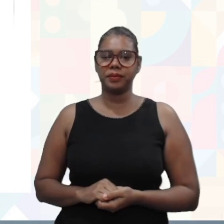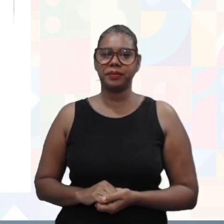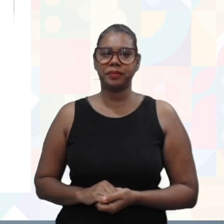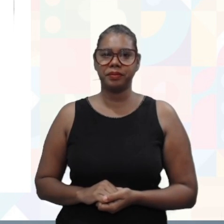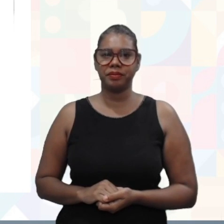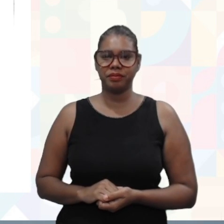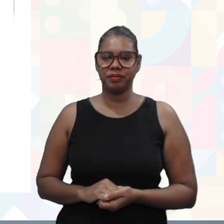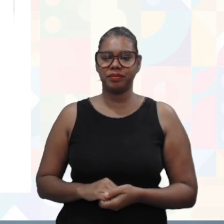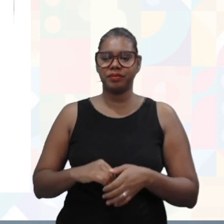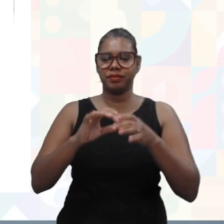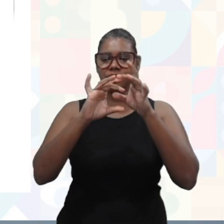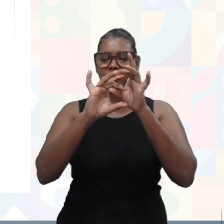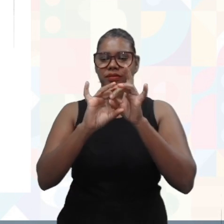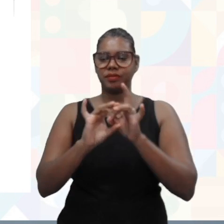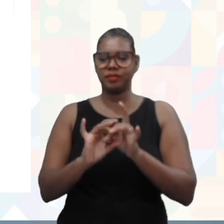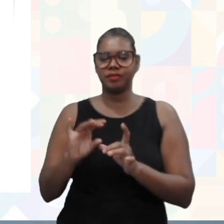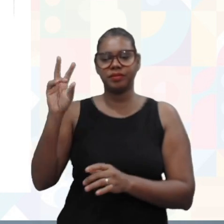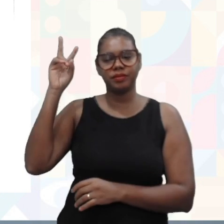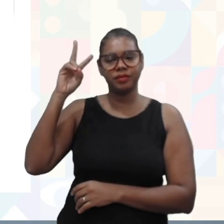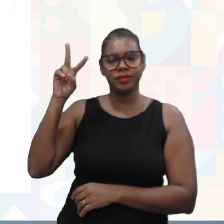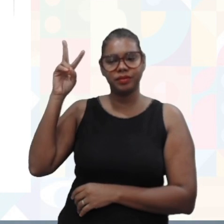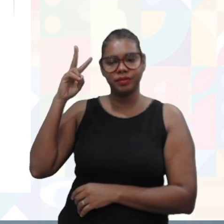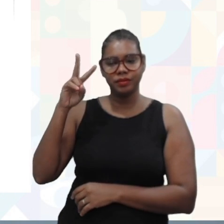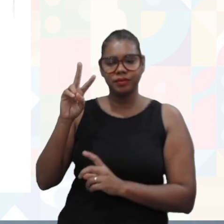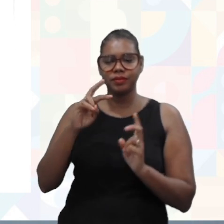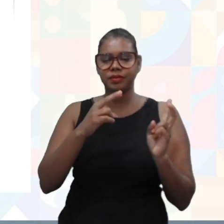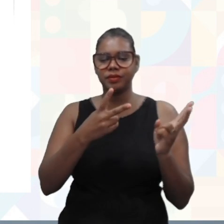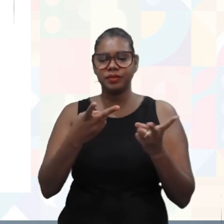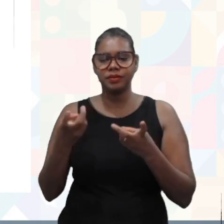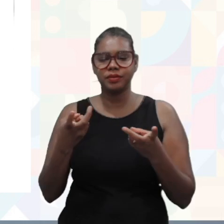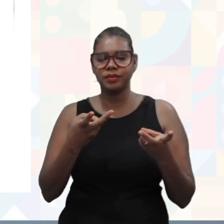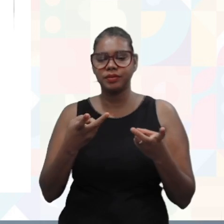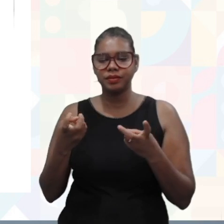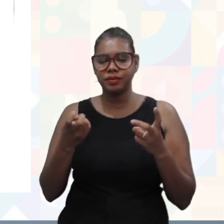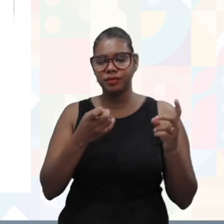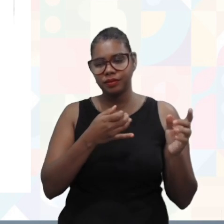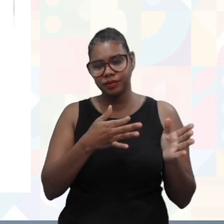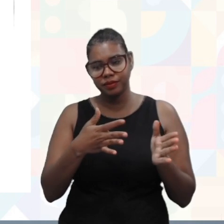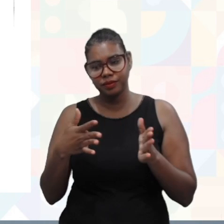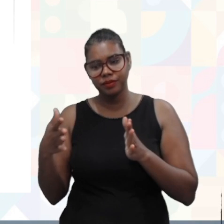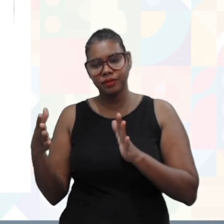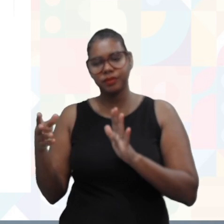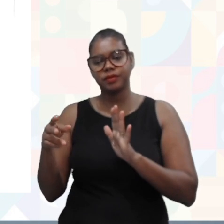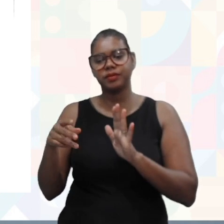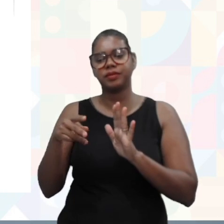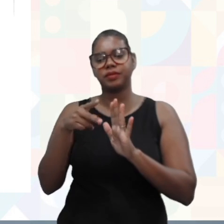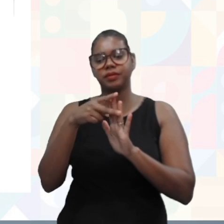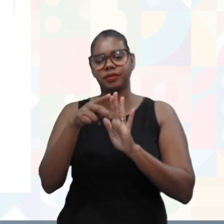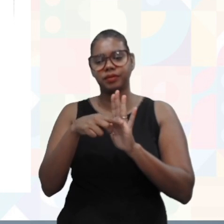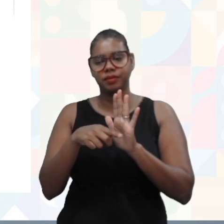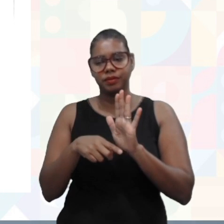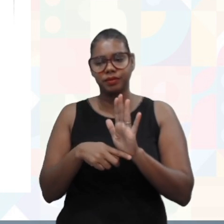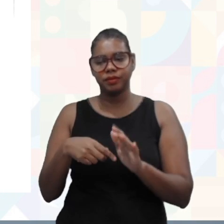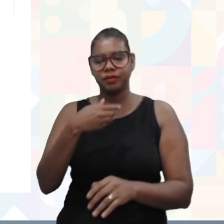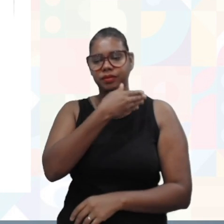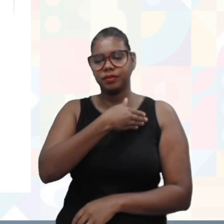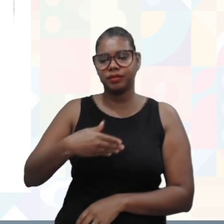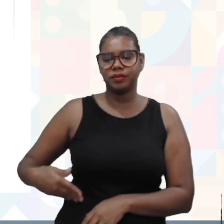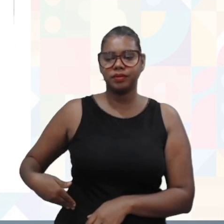essa contextualização histórica, a gente percebe que durante os planos de governo, a gente vai ter